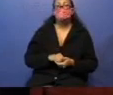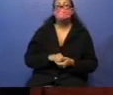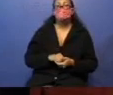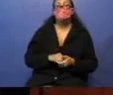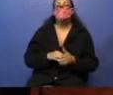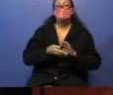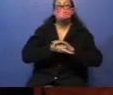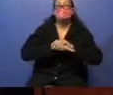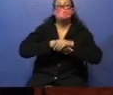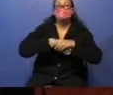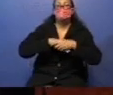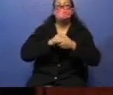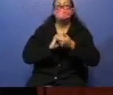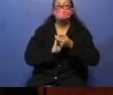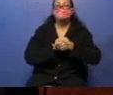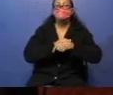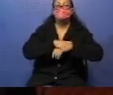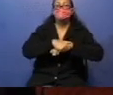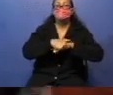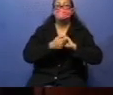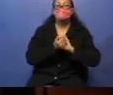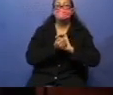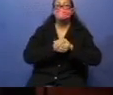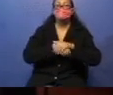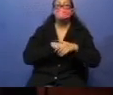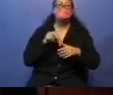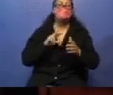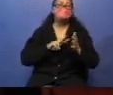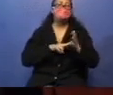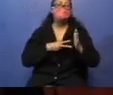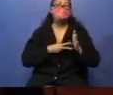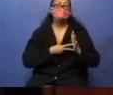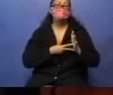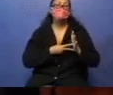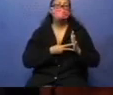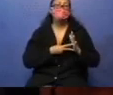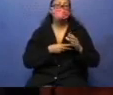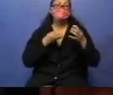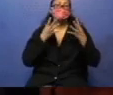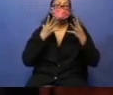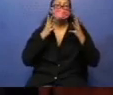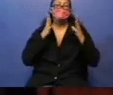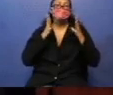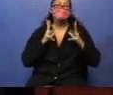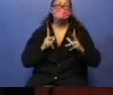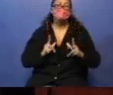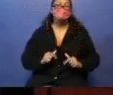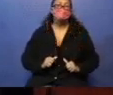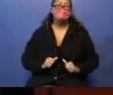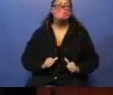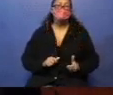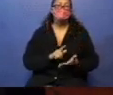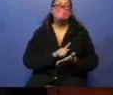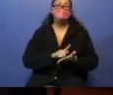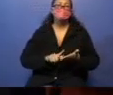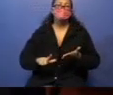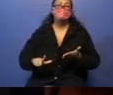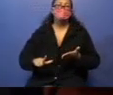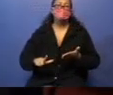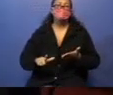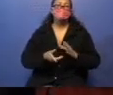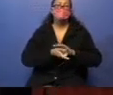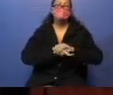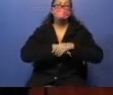Higienize suas mãos. Higienize, o que é isso? Limpa, tá? Nossas mãos têm que estar